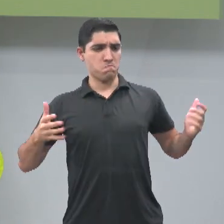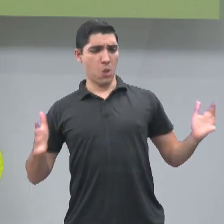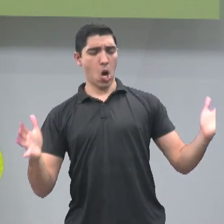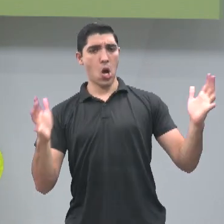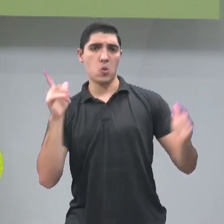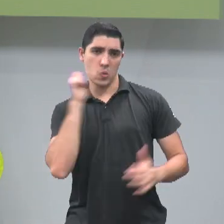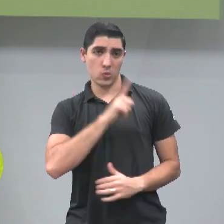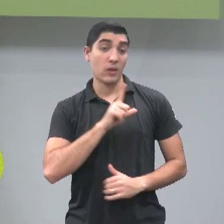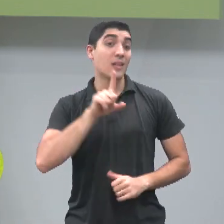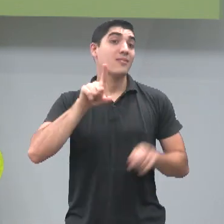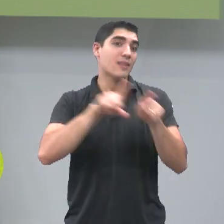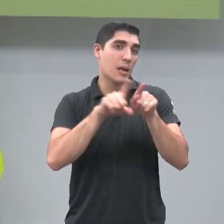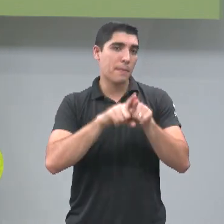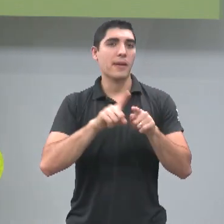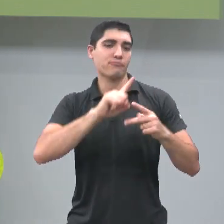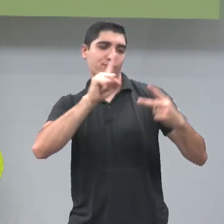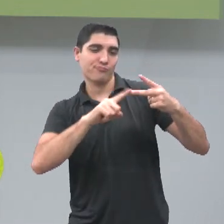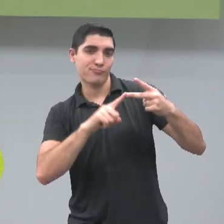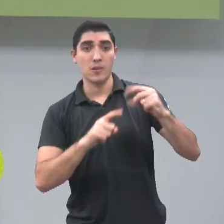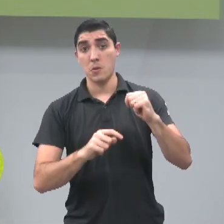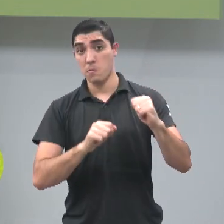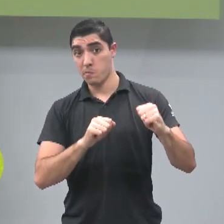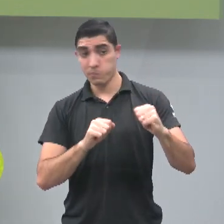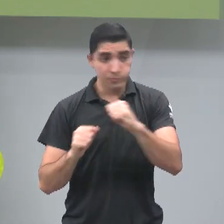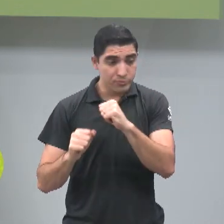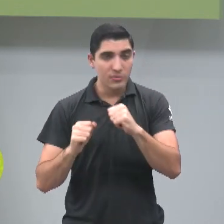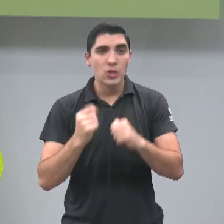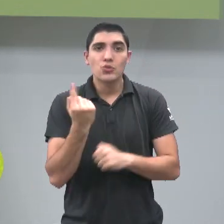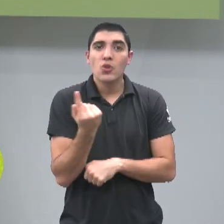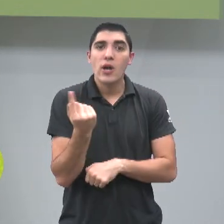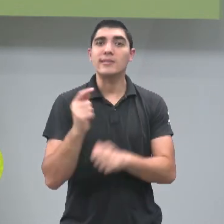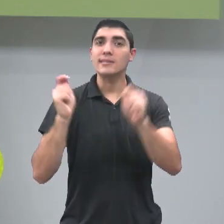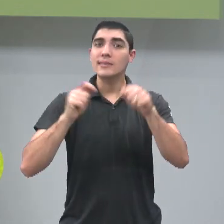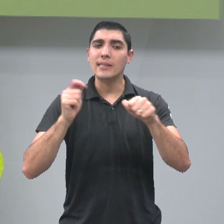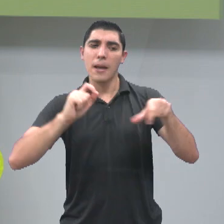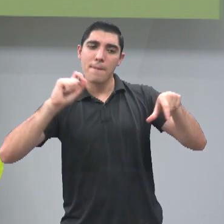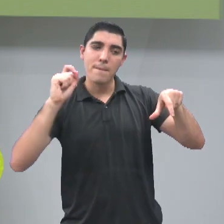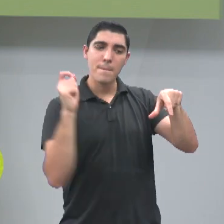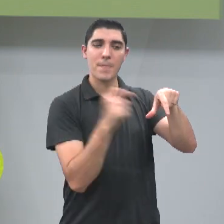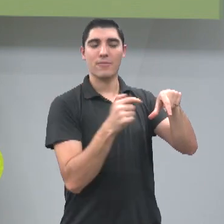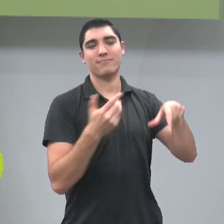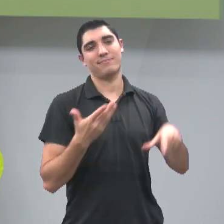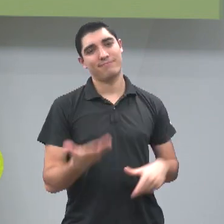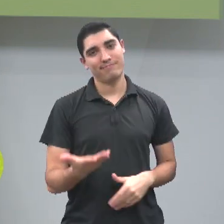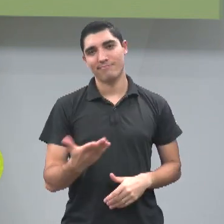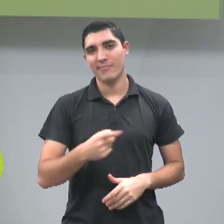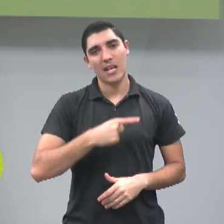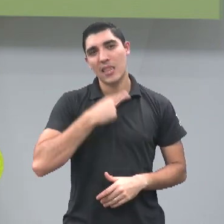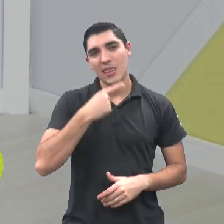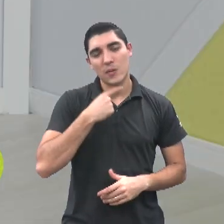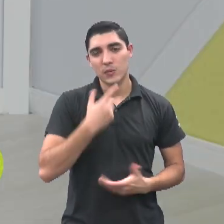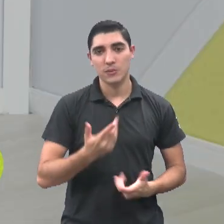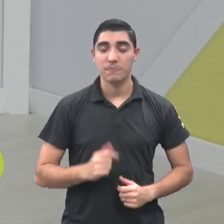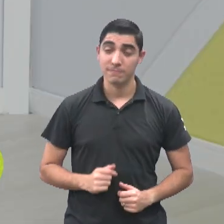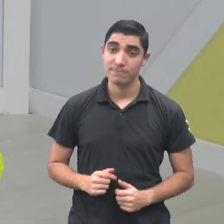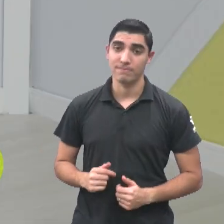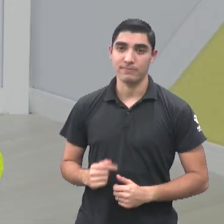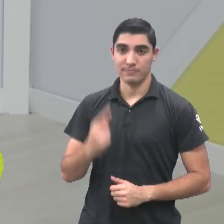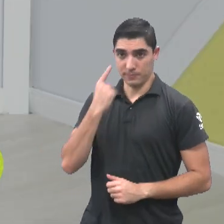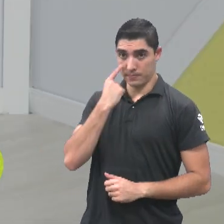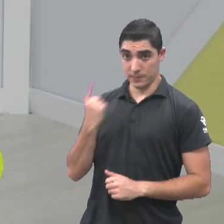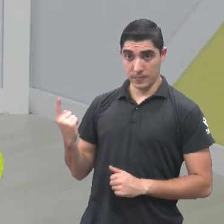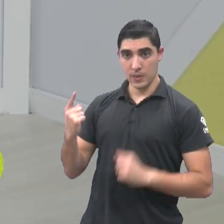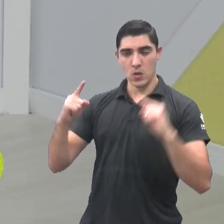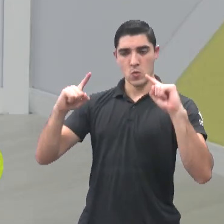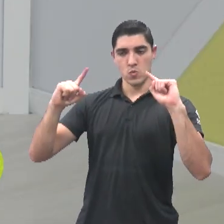ali que acabou falhando, né, no movimento ali, ele não pegou em cheio na bola o jogador do São José e acabou não concluindo em gol. Pois é, vamos ver aqui os jogos da